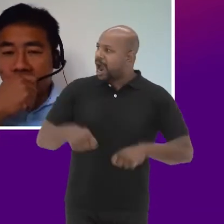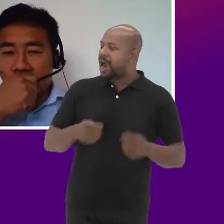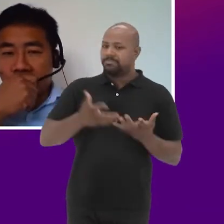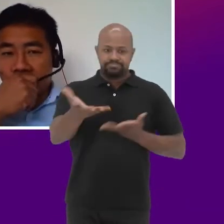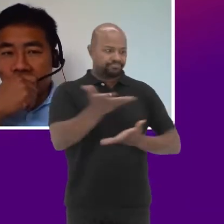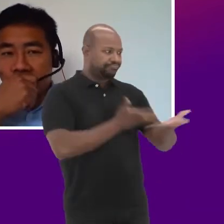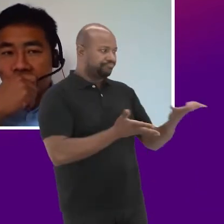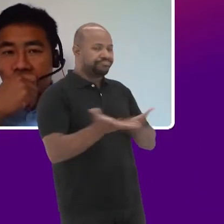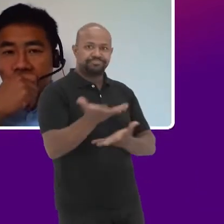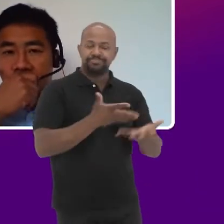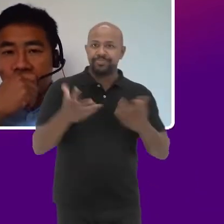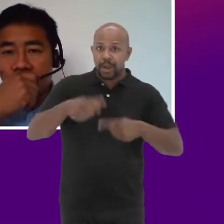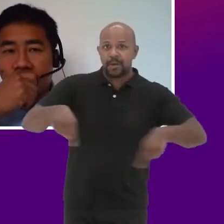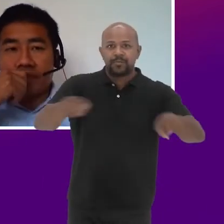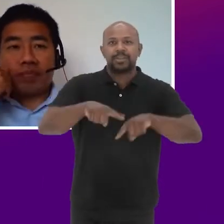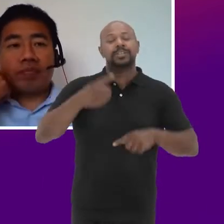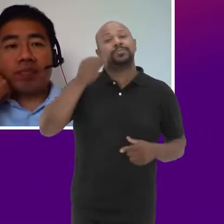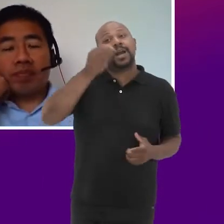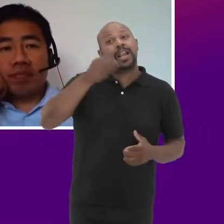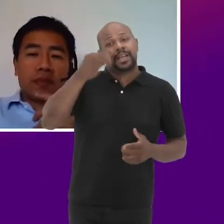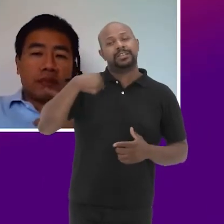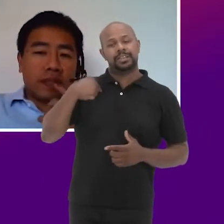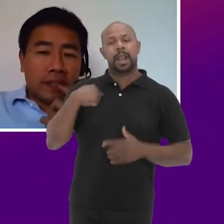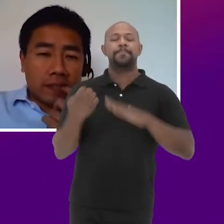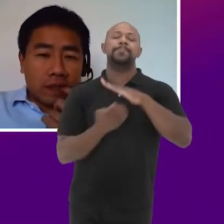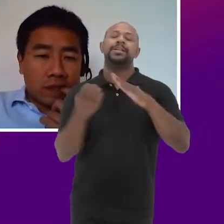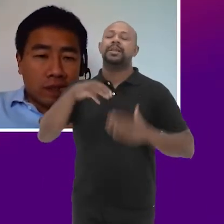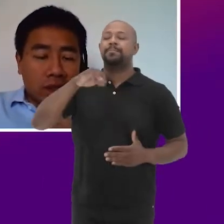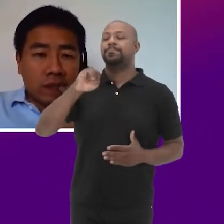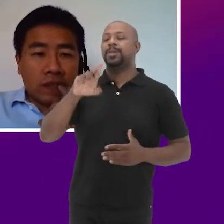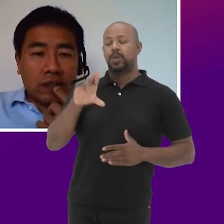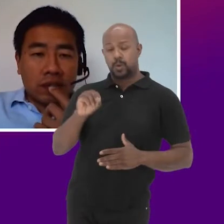poder compartilhar com vocês a experiência da Micro.